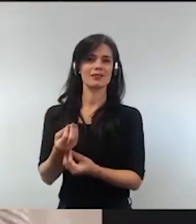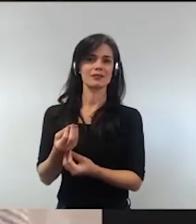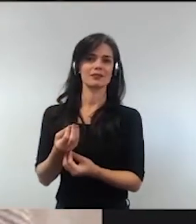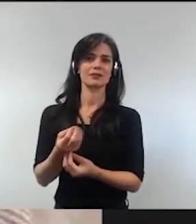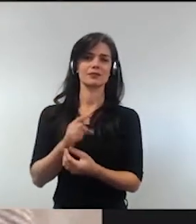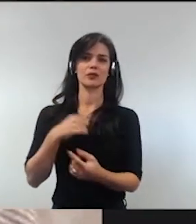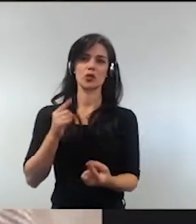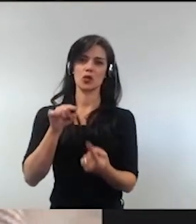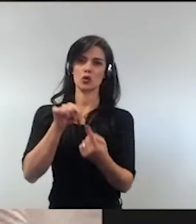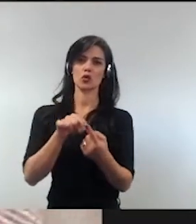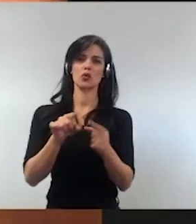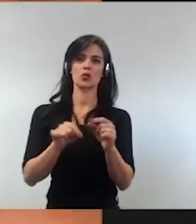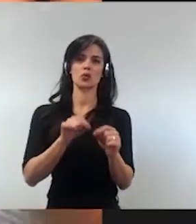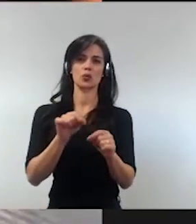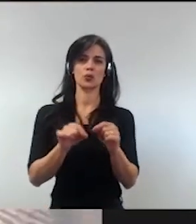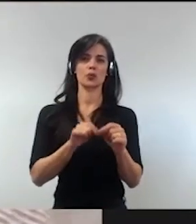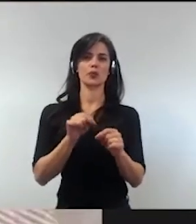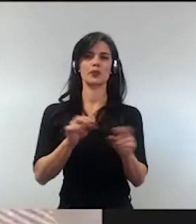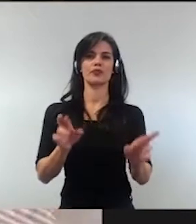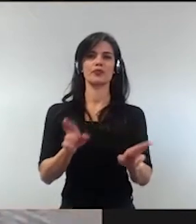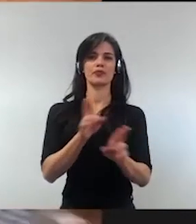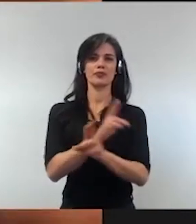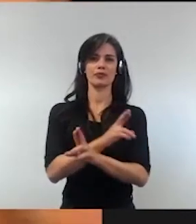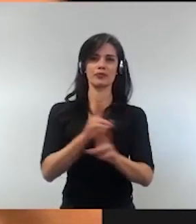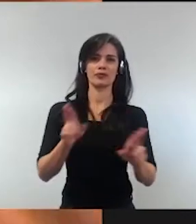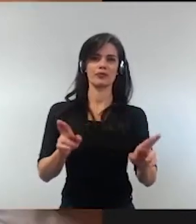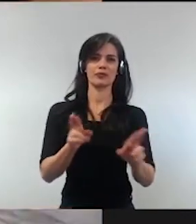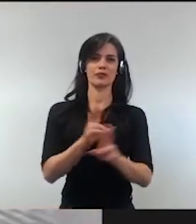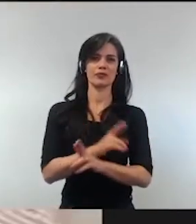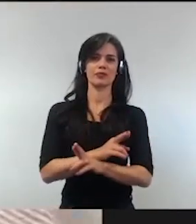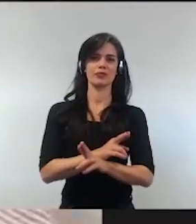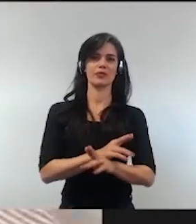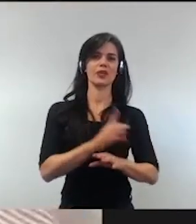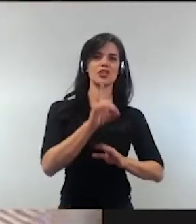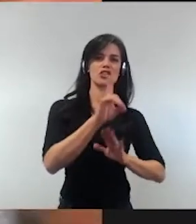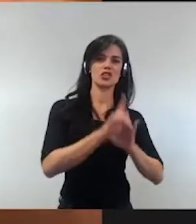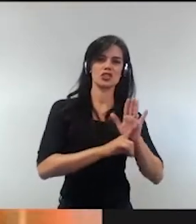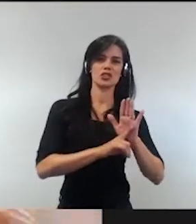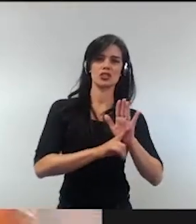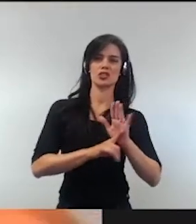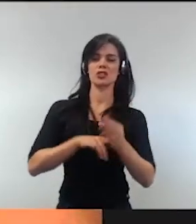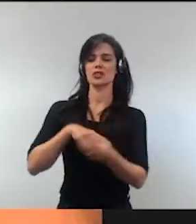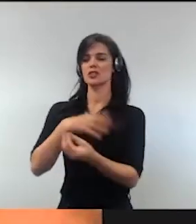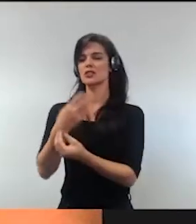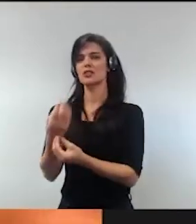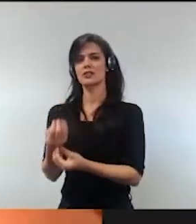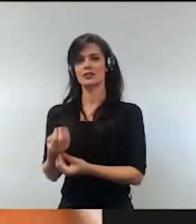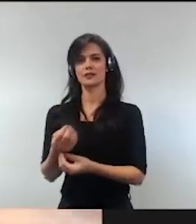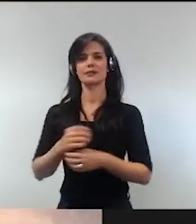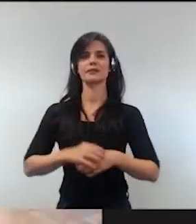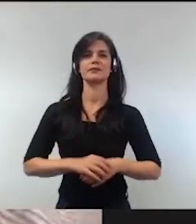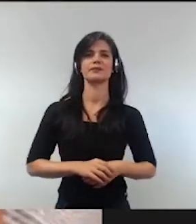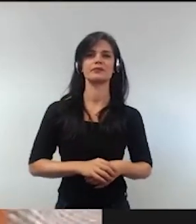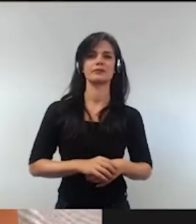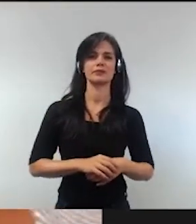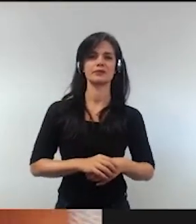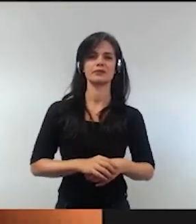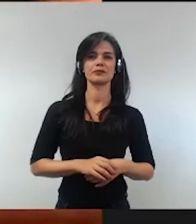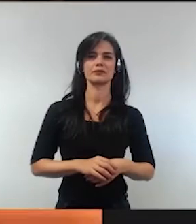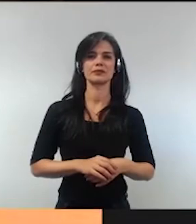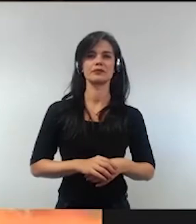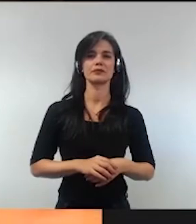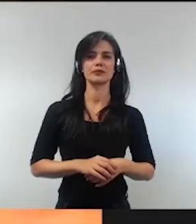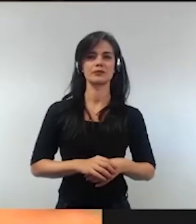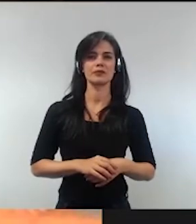nosso objetivo é traçar aqui relações entre direito e arte. Tornar